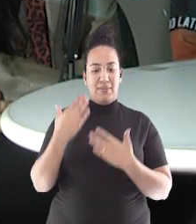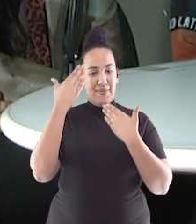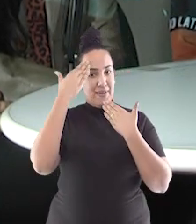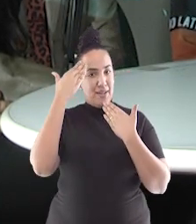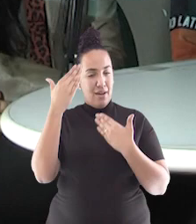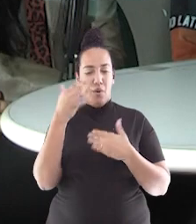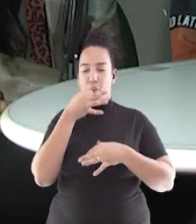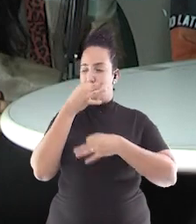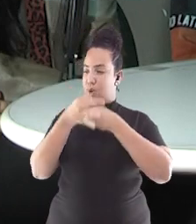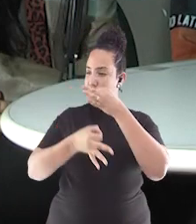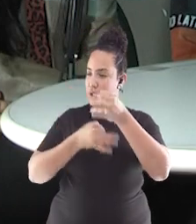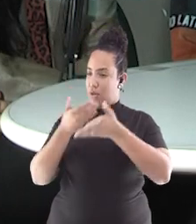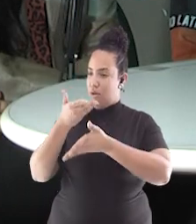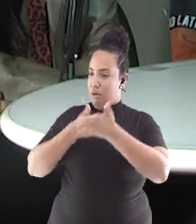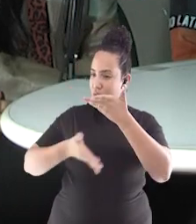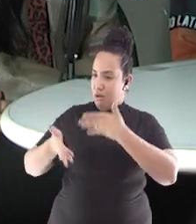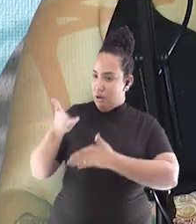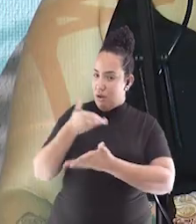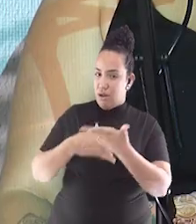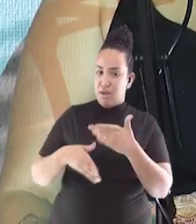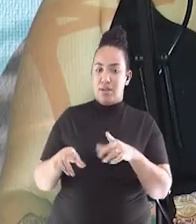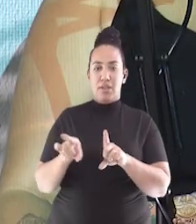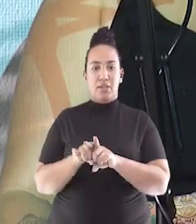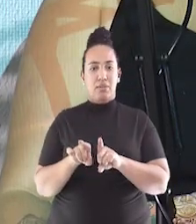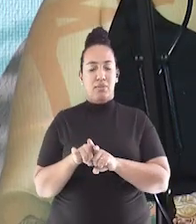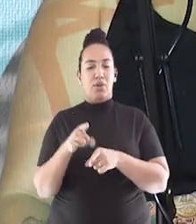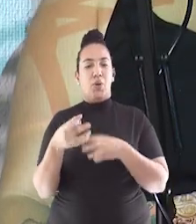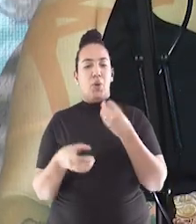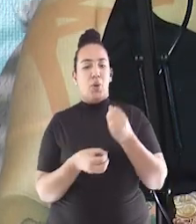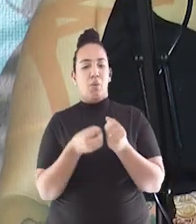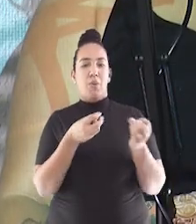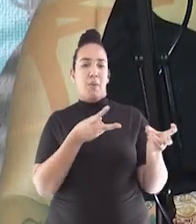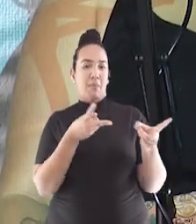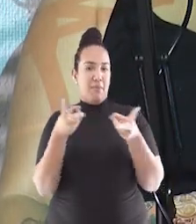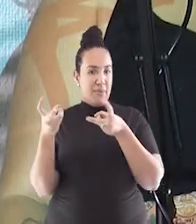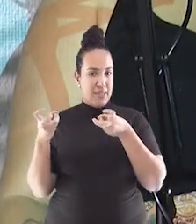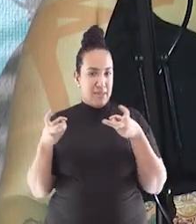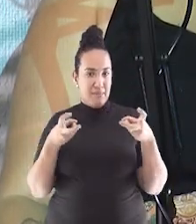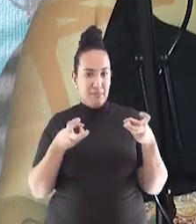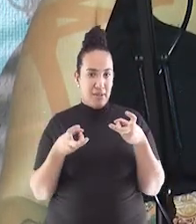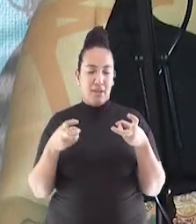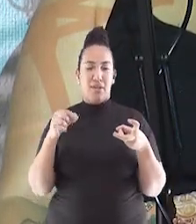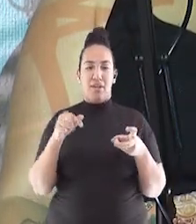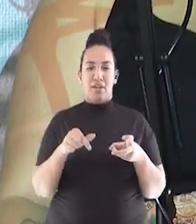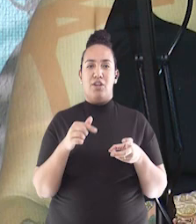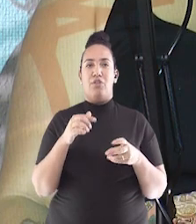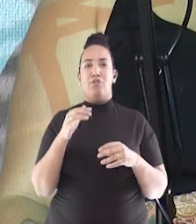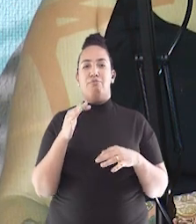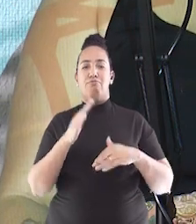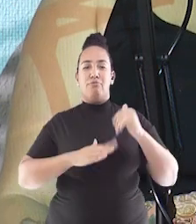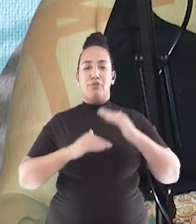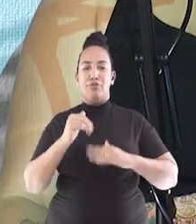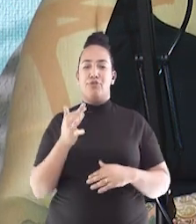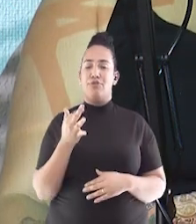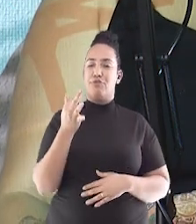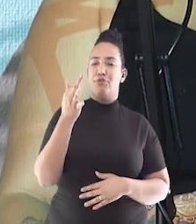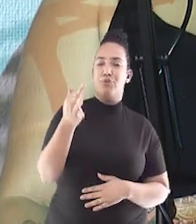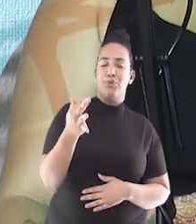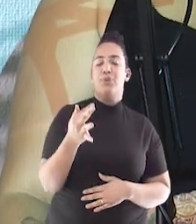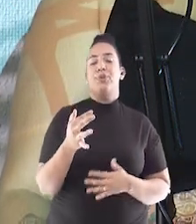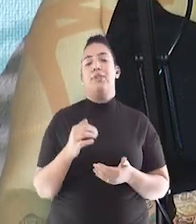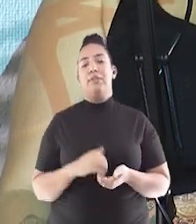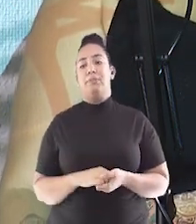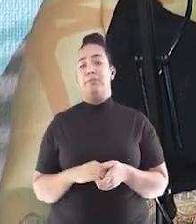muito obrigado por dividirem as opiniões, os seus modos de ver, né? Como que vocês estão se preparando para o futuro, o que vocês